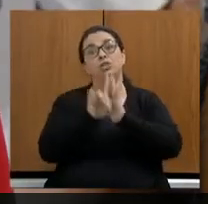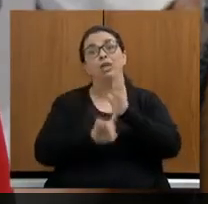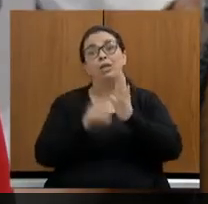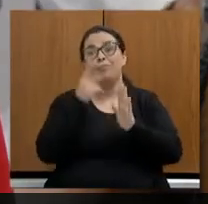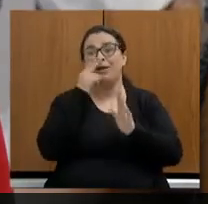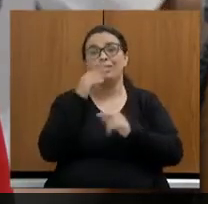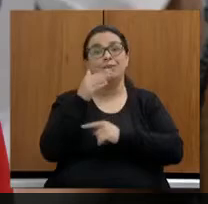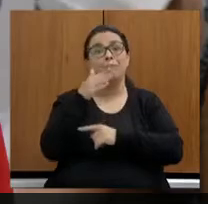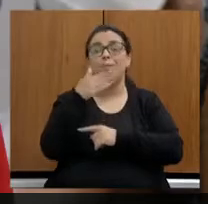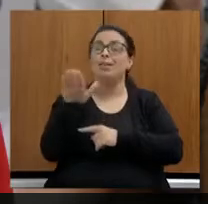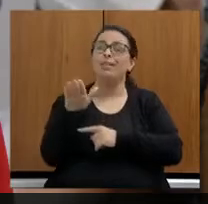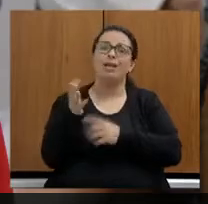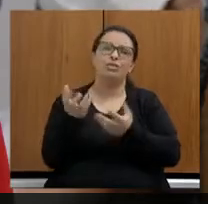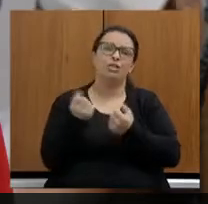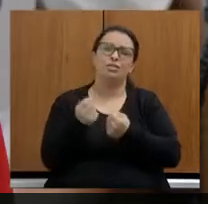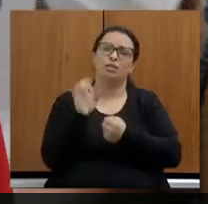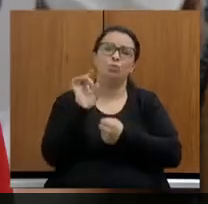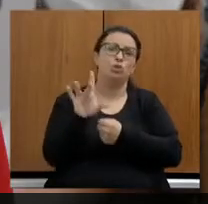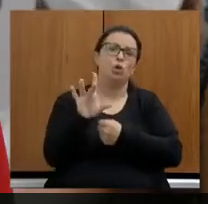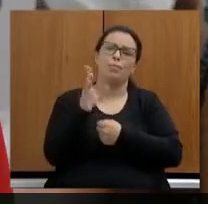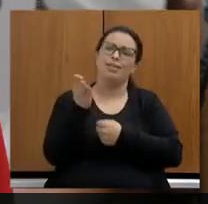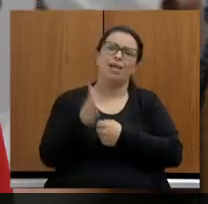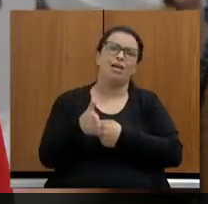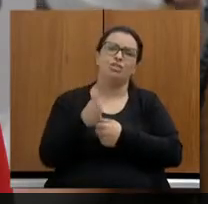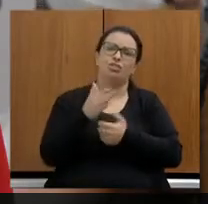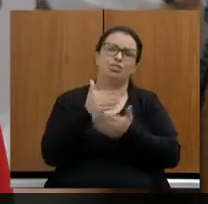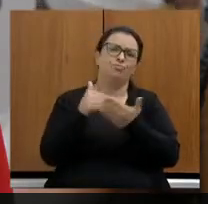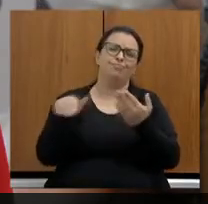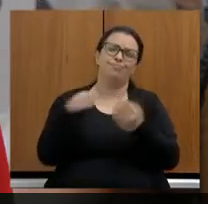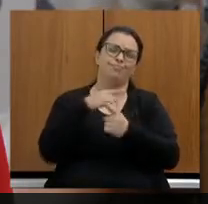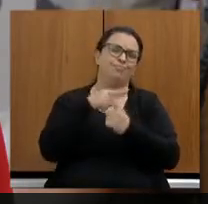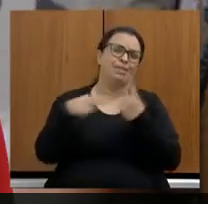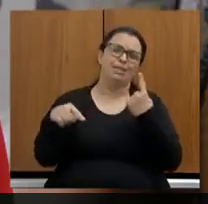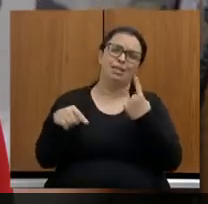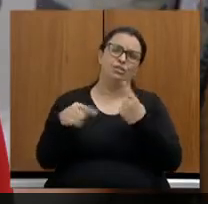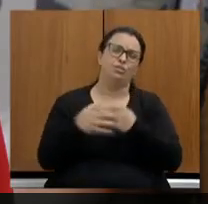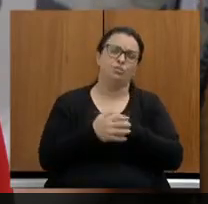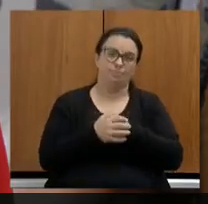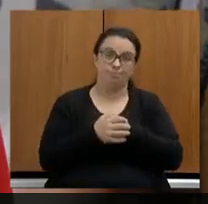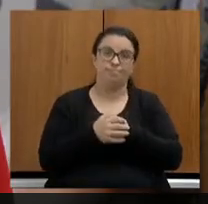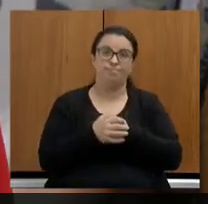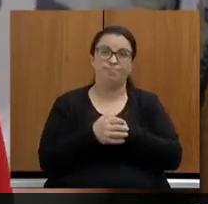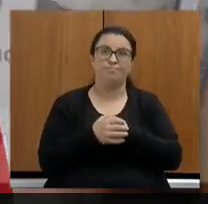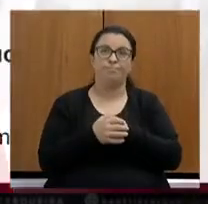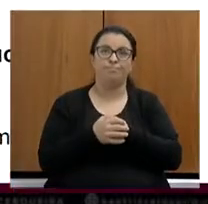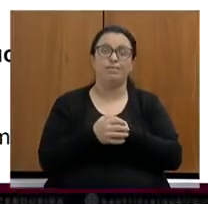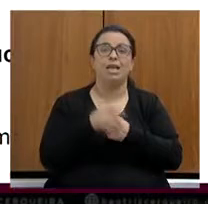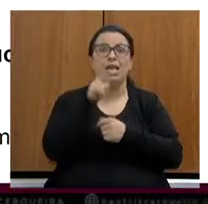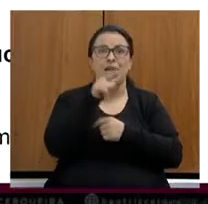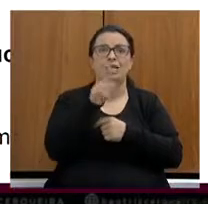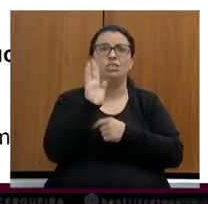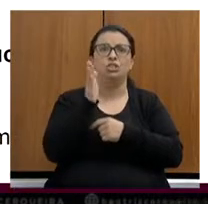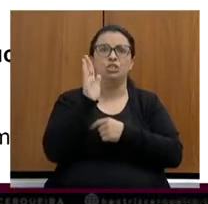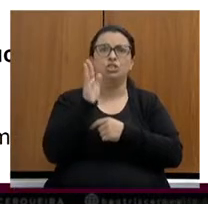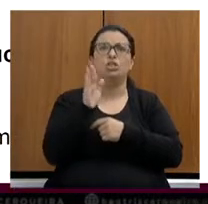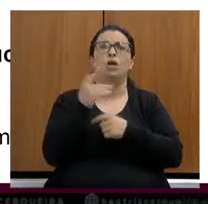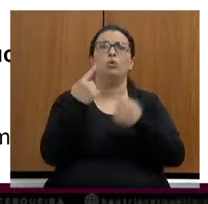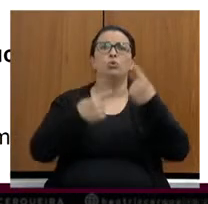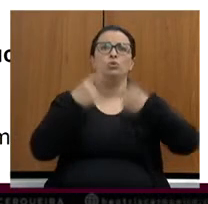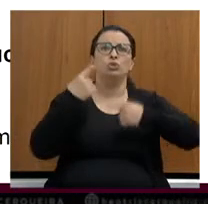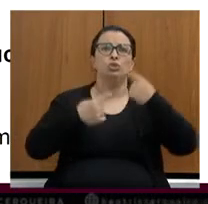fato tem direito de receber tem mais vão ver se tem mais alguma informação eu também já fiz esse diálogo na